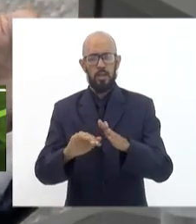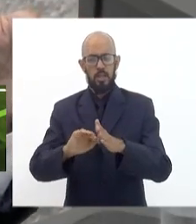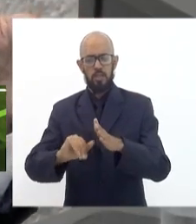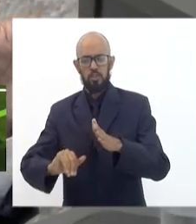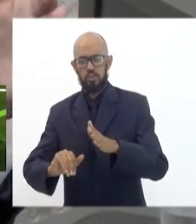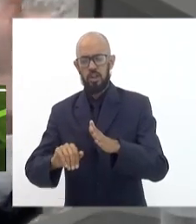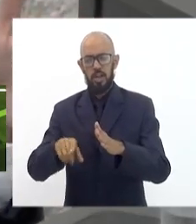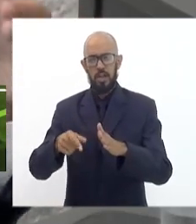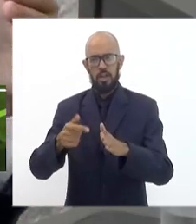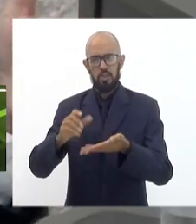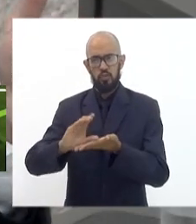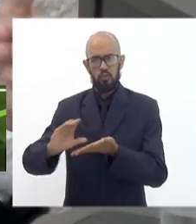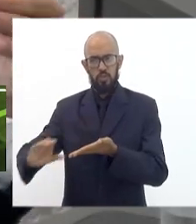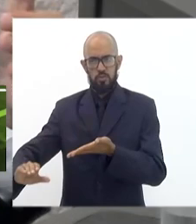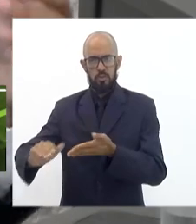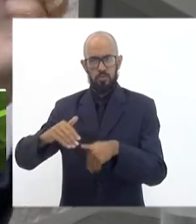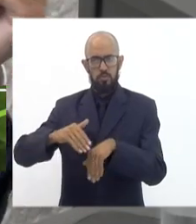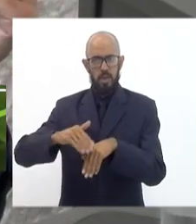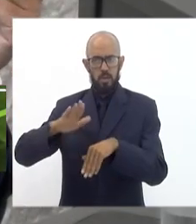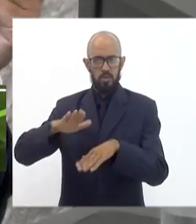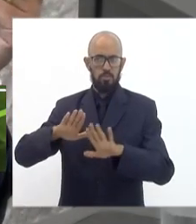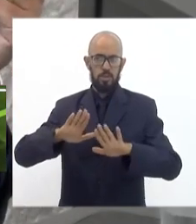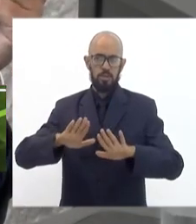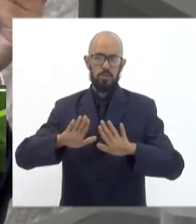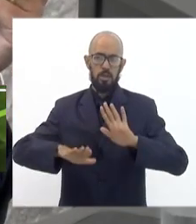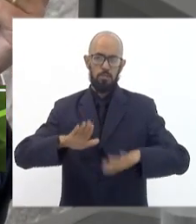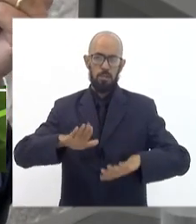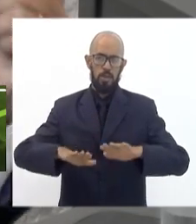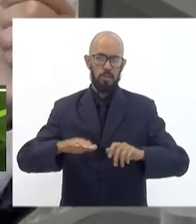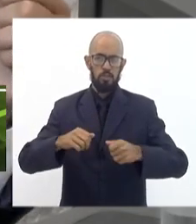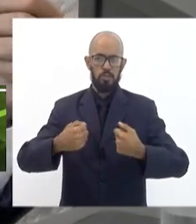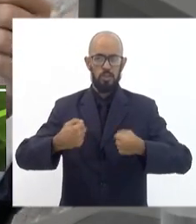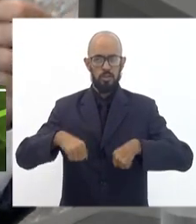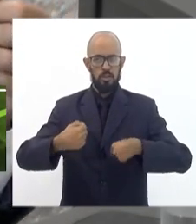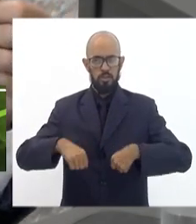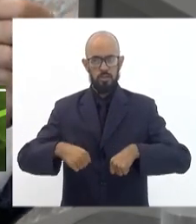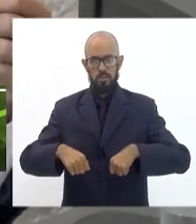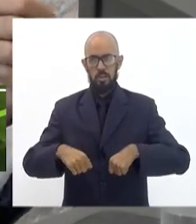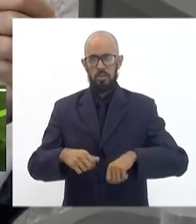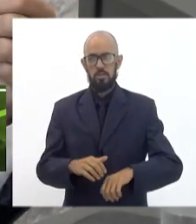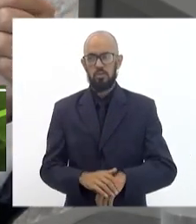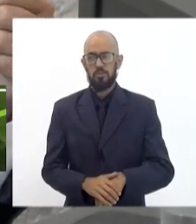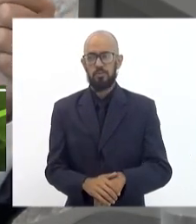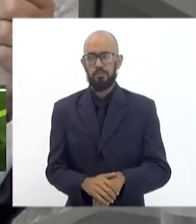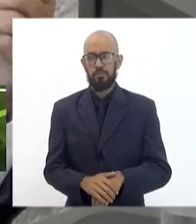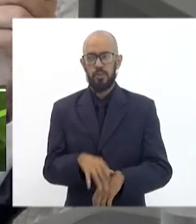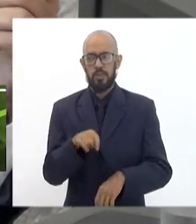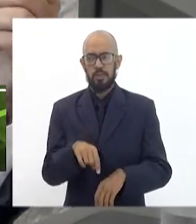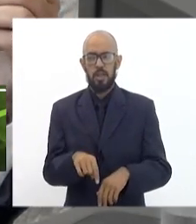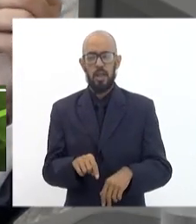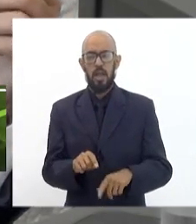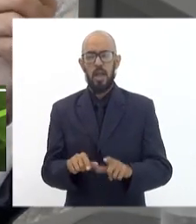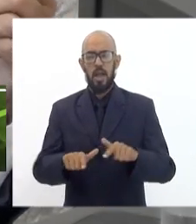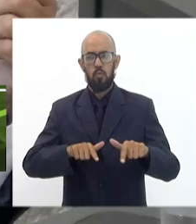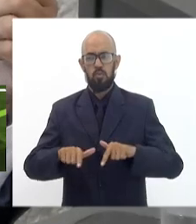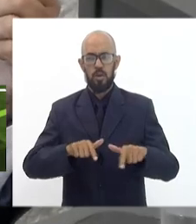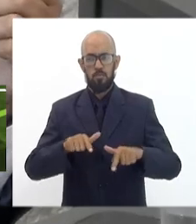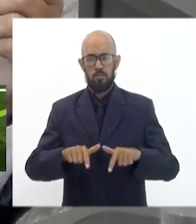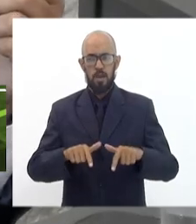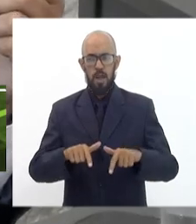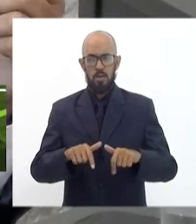ela de grandes investimentos vai dependendo da demanda que se tem Então essa é a atividade hoje que a emop tá